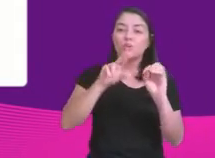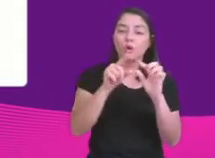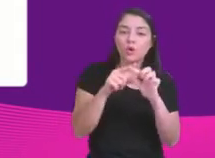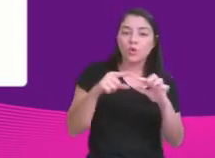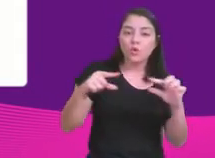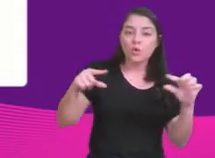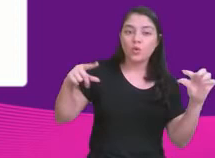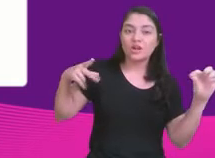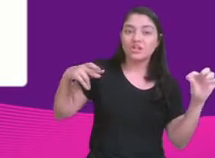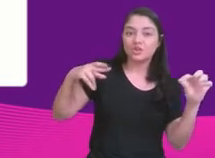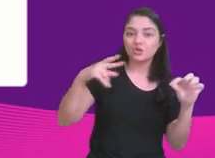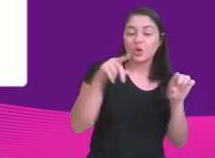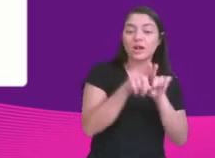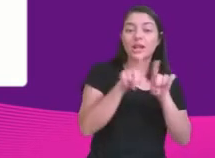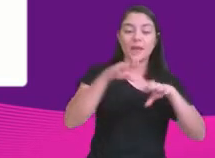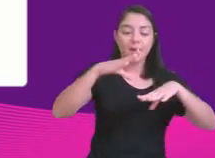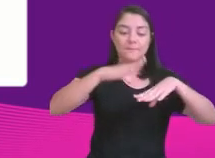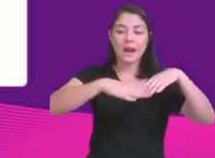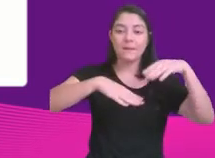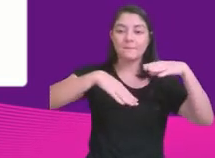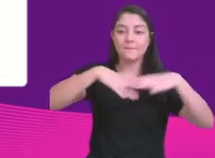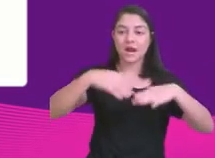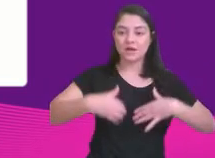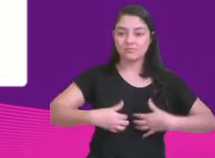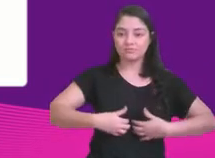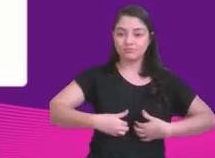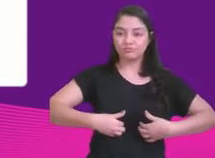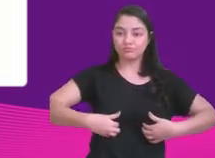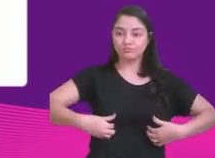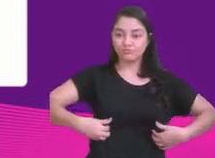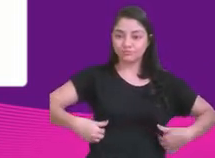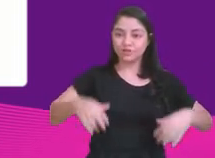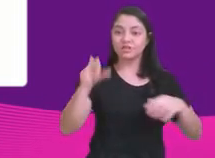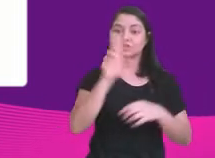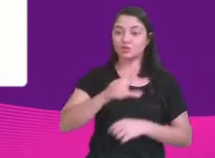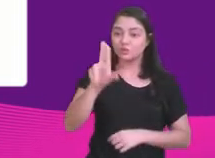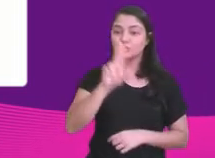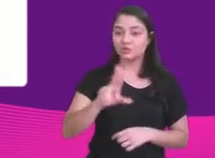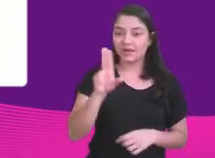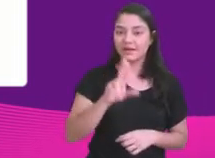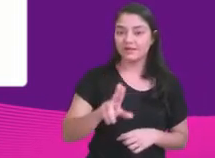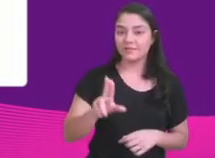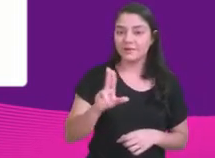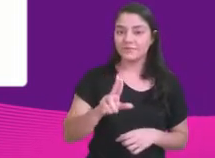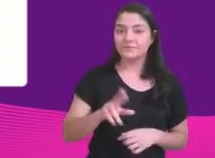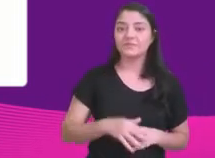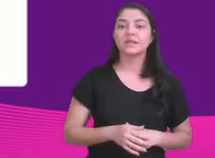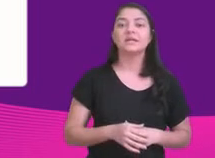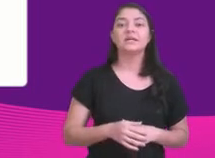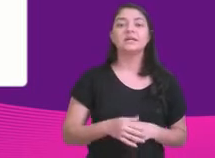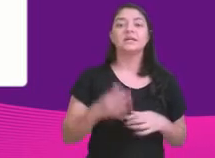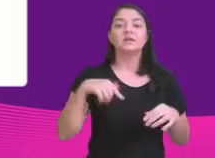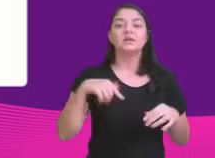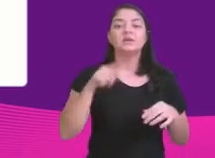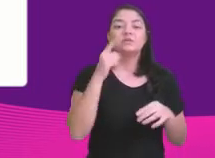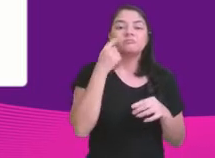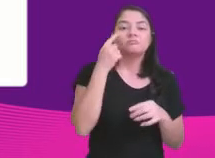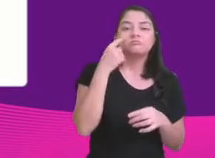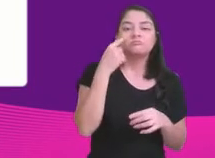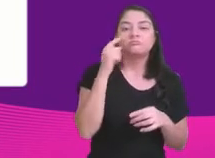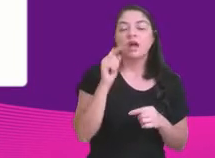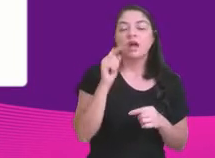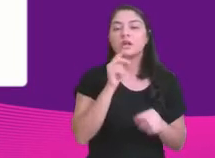dos nossos dedos, nós tentávamos inferir aonde está o plano adequado.